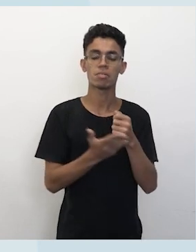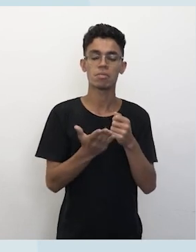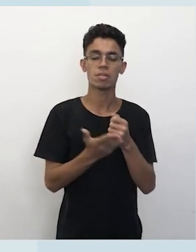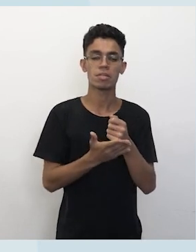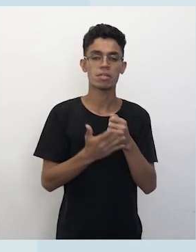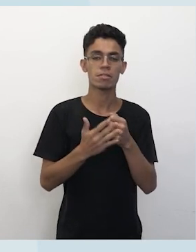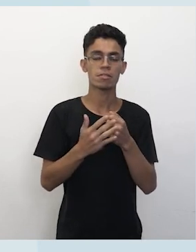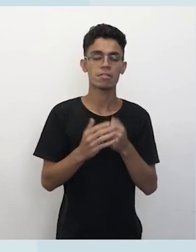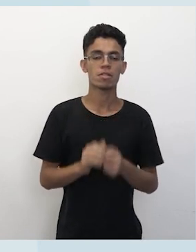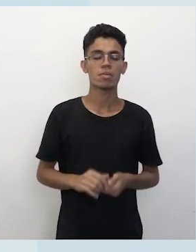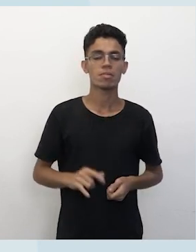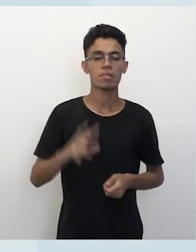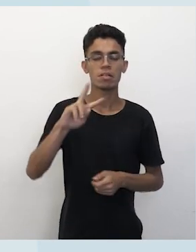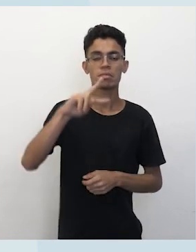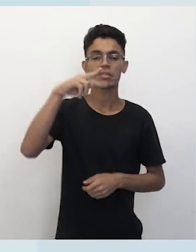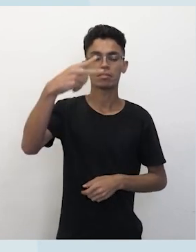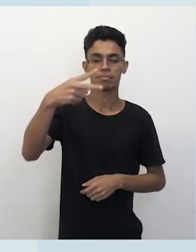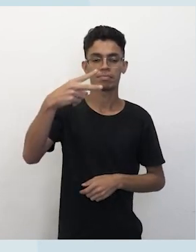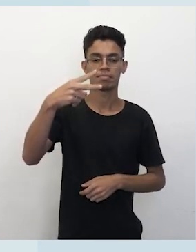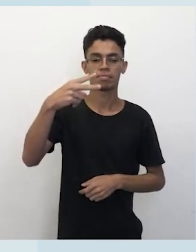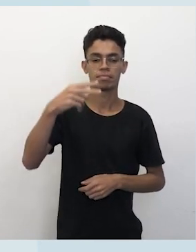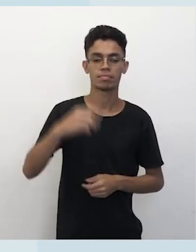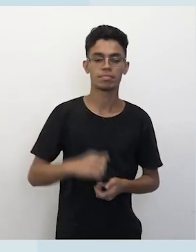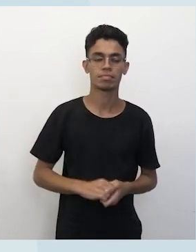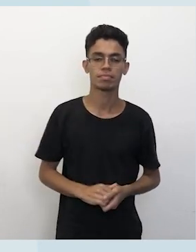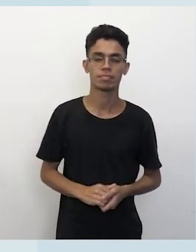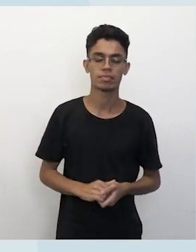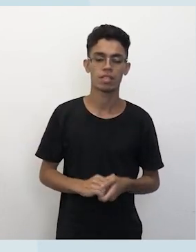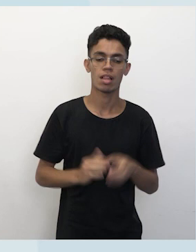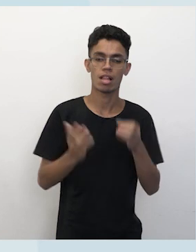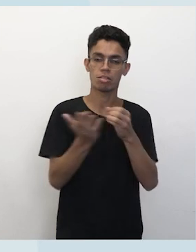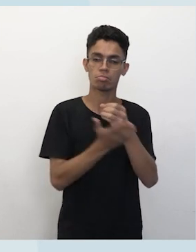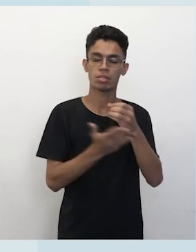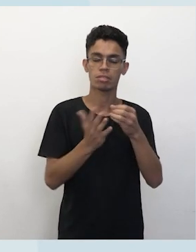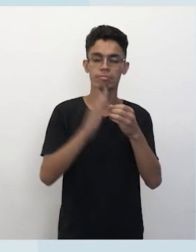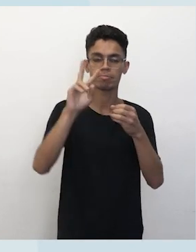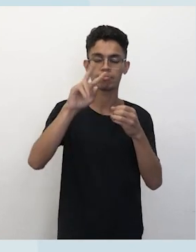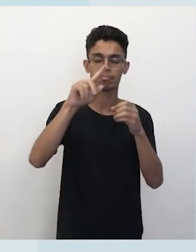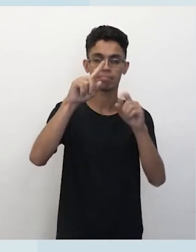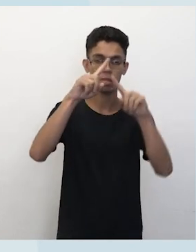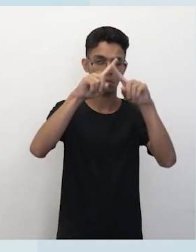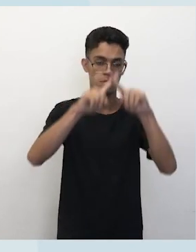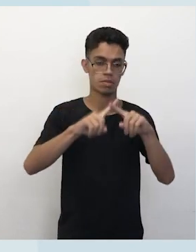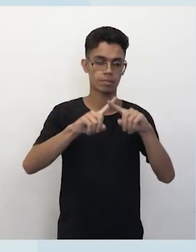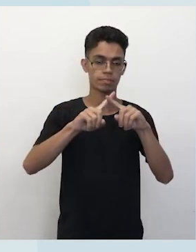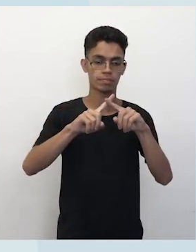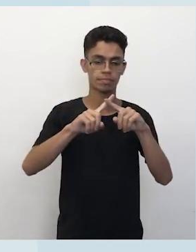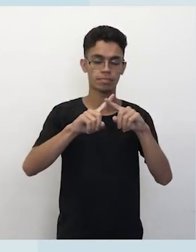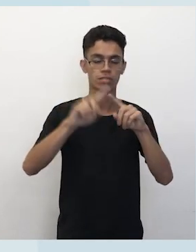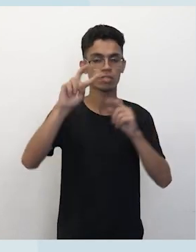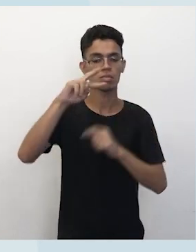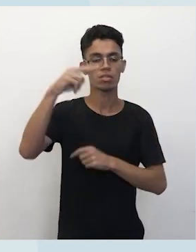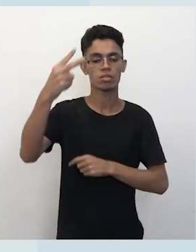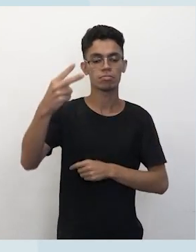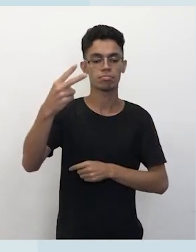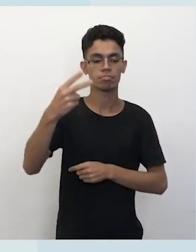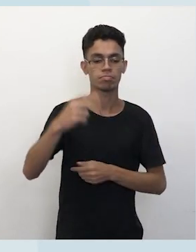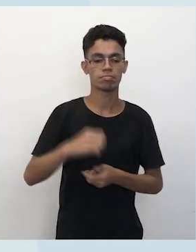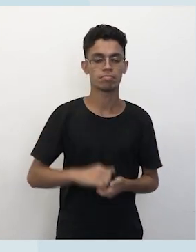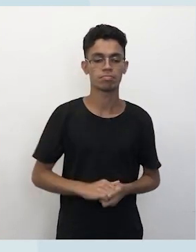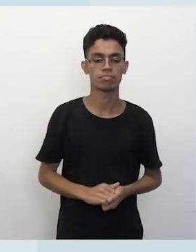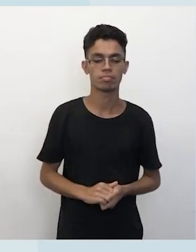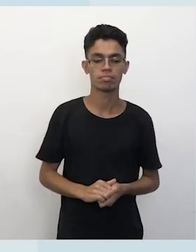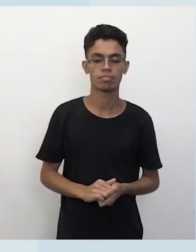chama de potência, né, Viviane? Basta conservar a base e multiplicar os expoentes, tá ok? Bastante tranquilo, olha lá,